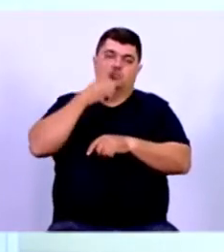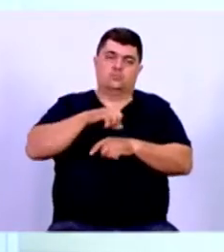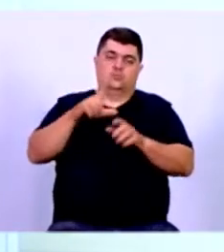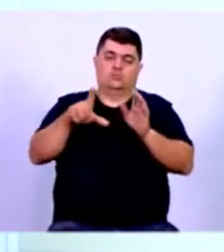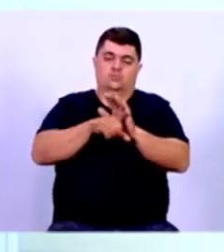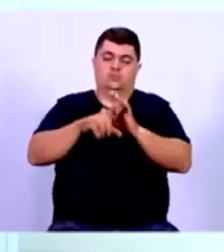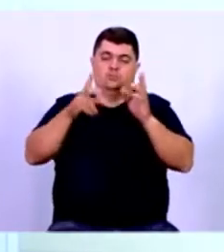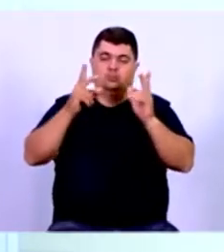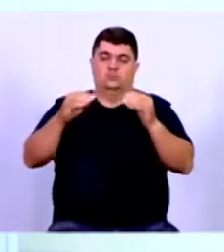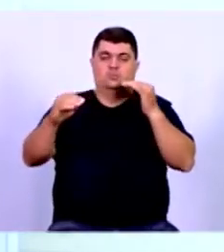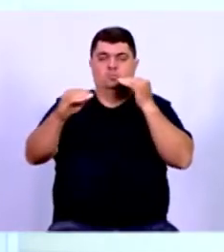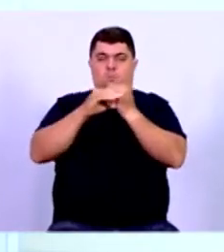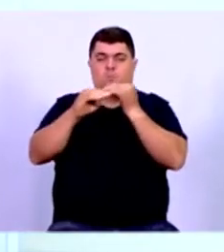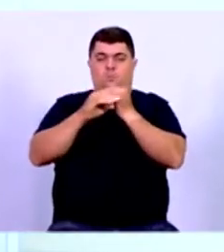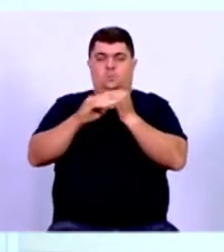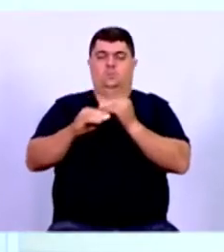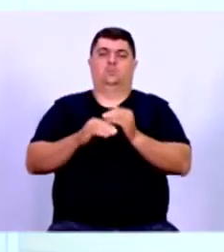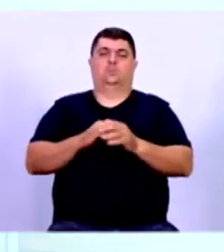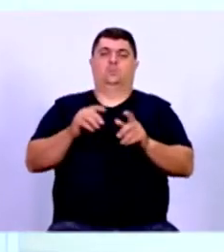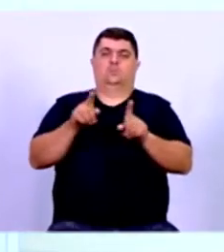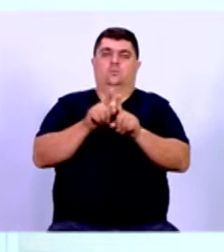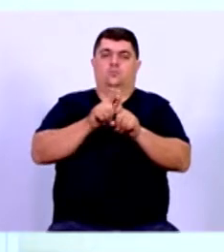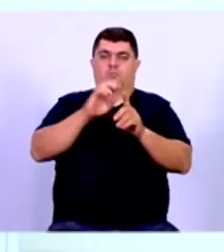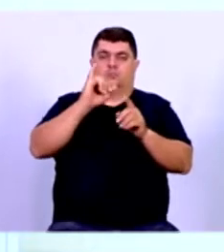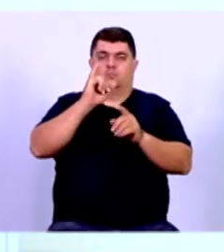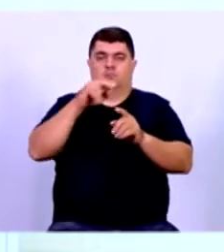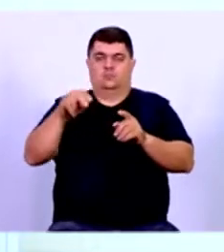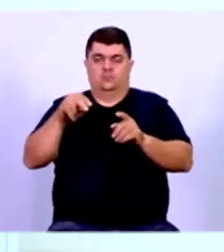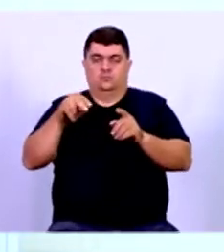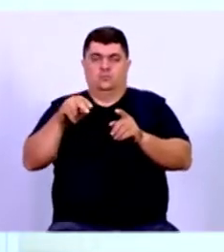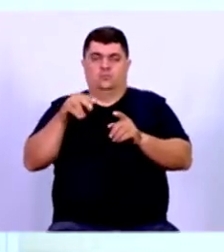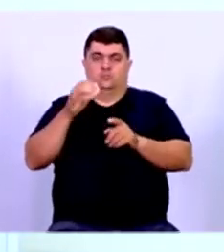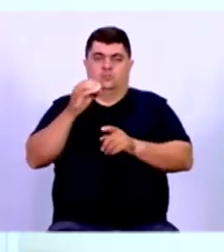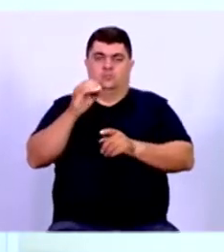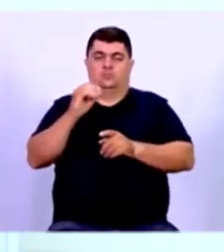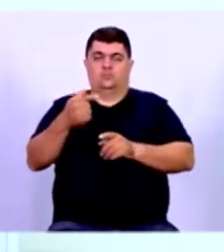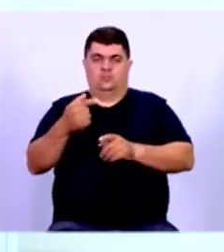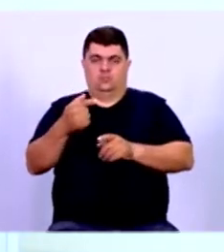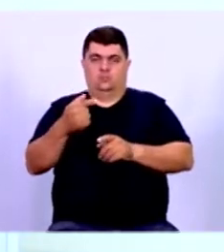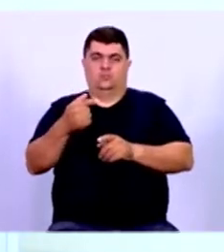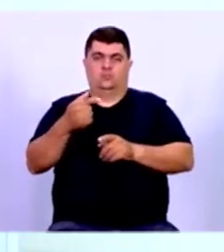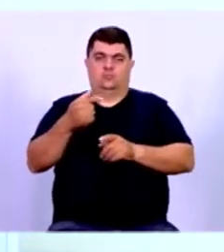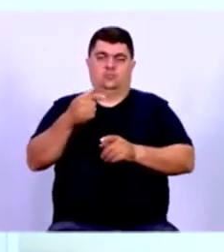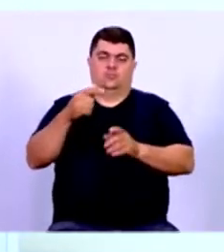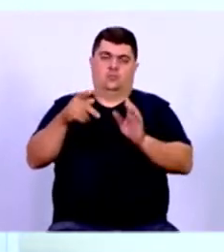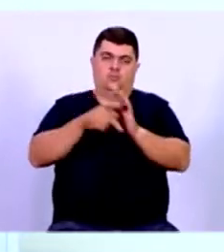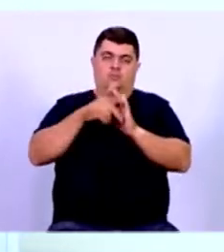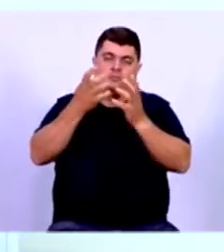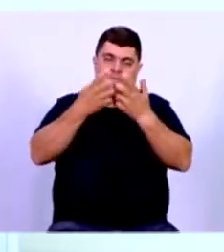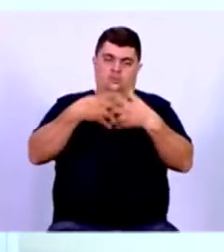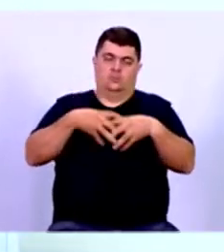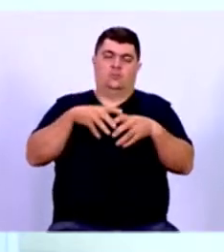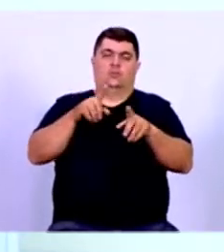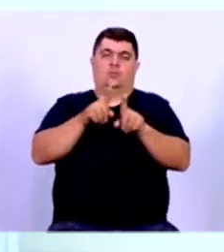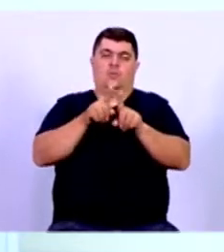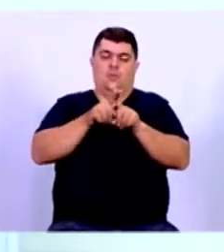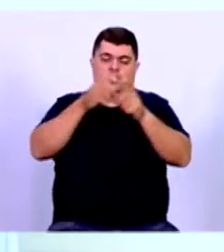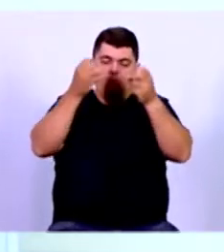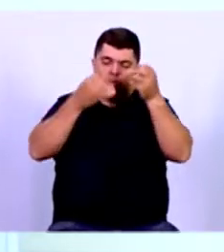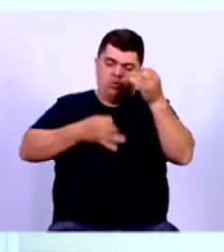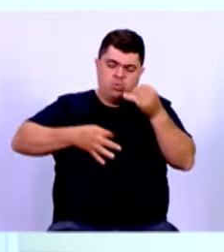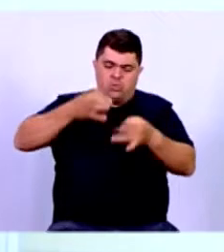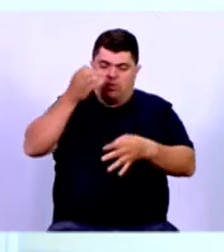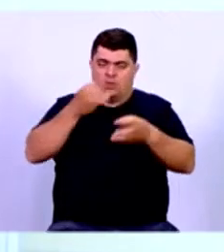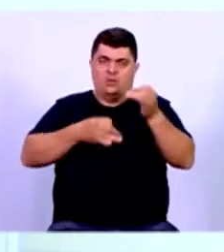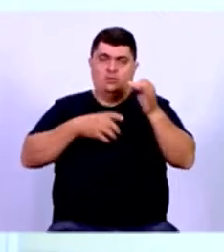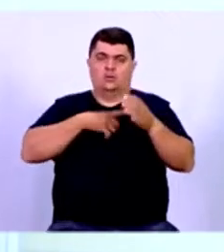lei. Então, a Instrução Normativa 07 do Consup, que traz todos esses procedimentos, está